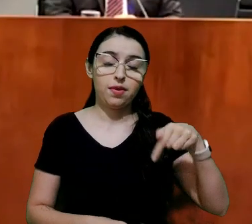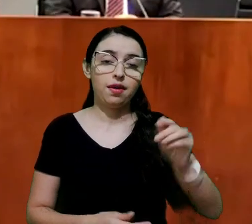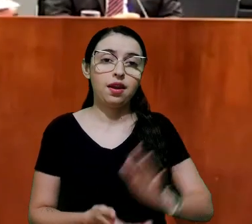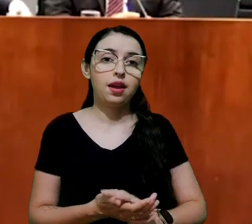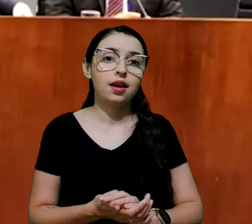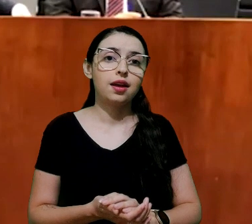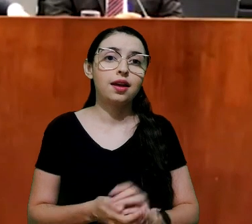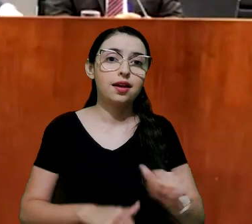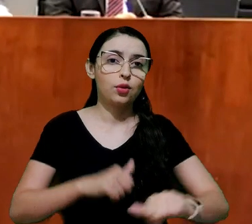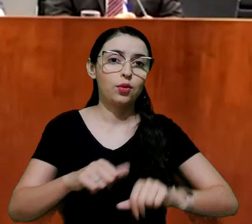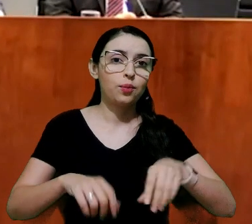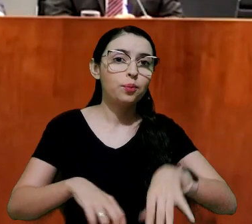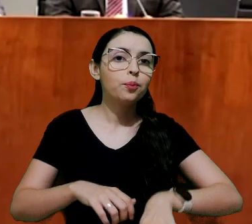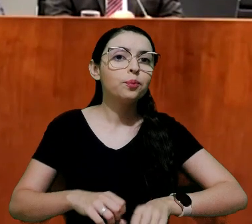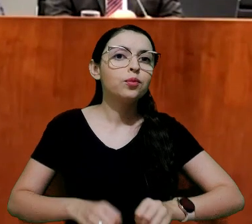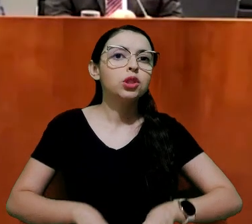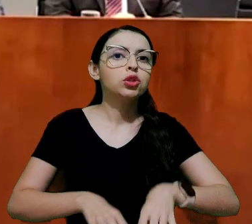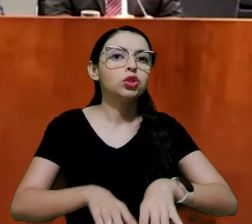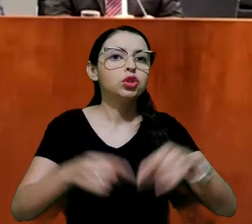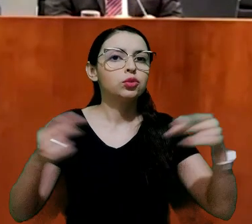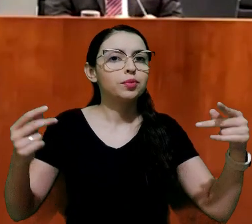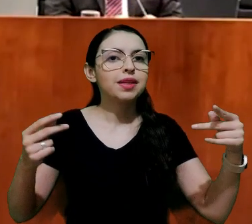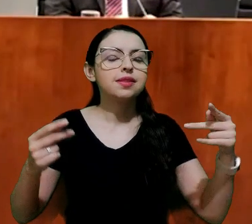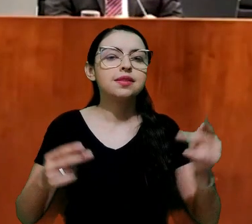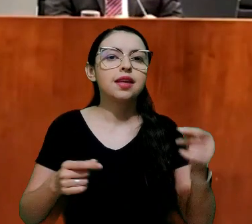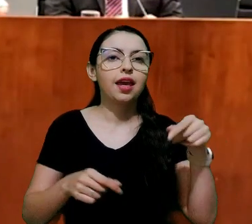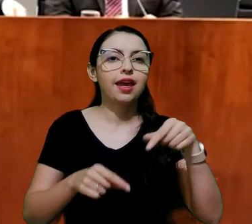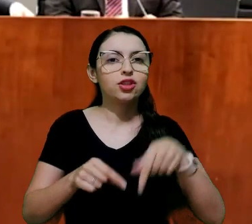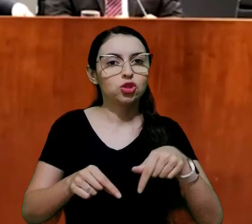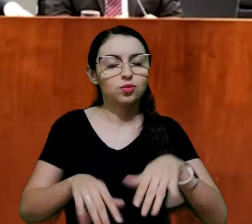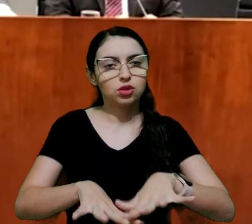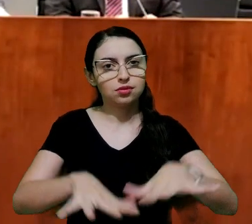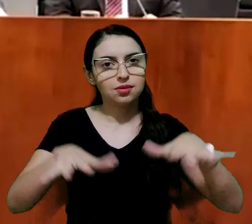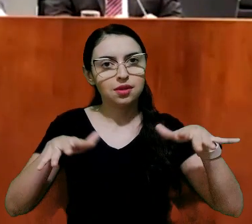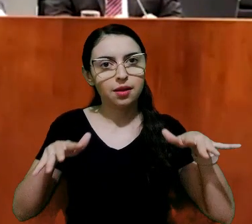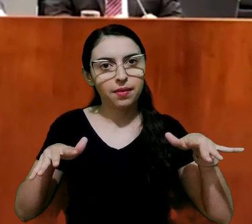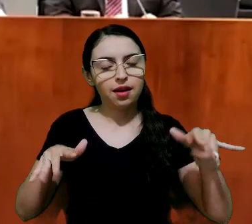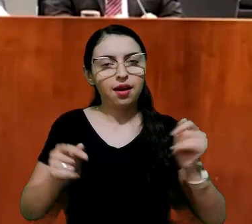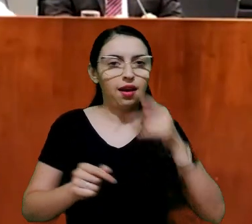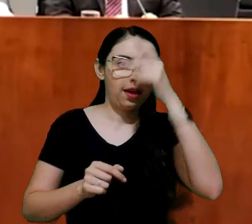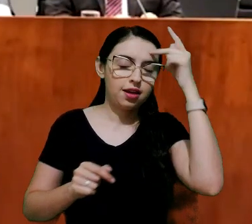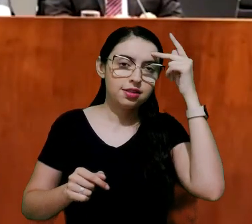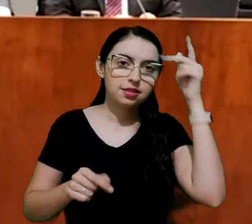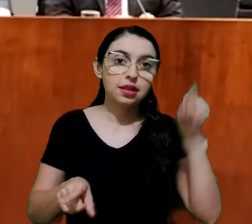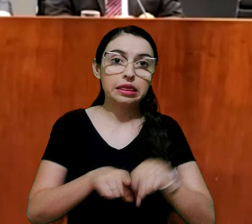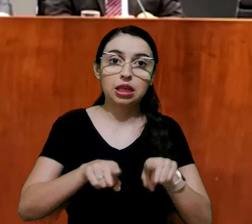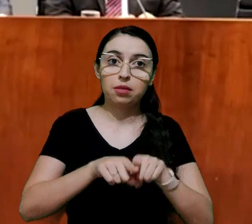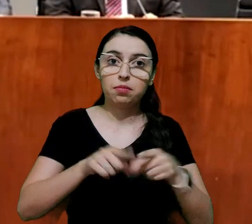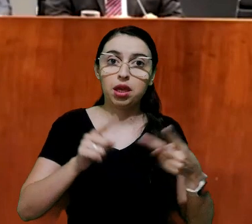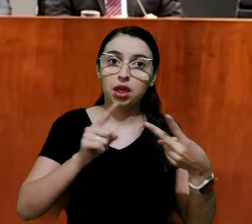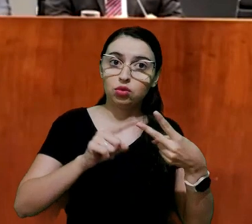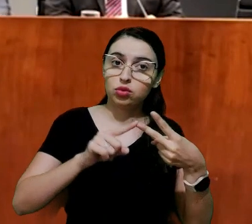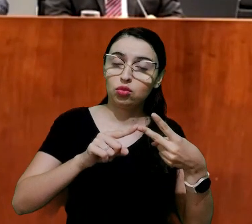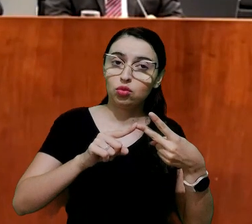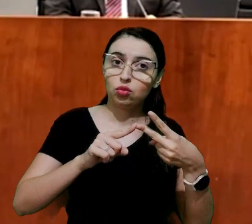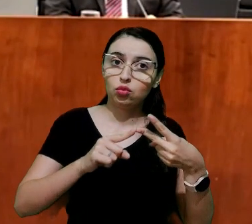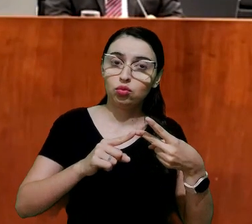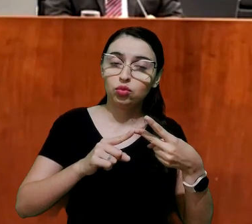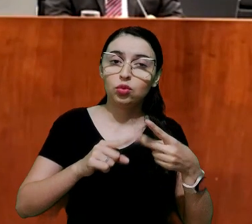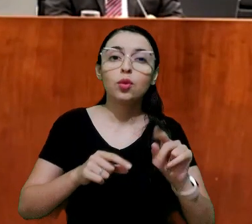presentes e outro para ser sorteado entre aqueles que nos assistem pelo Zoom. E ao